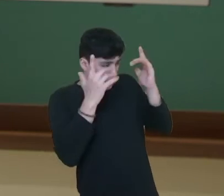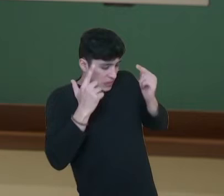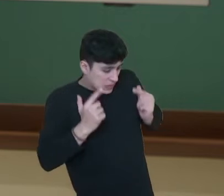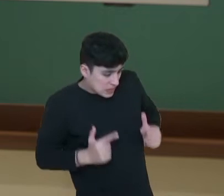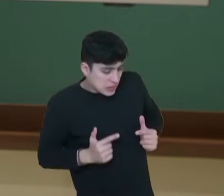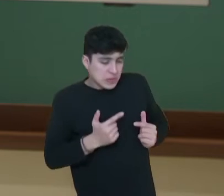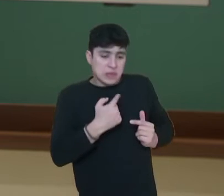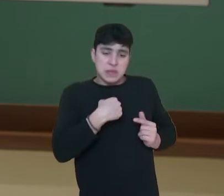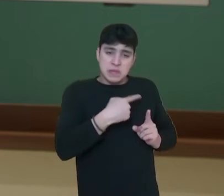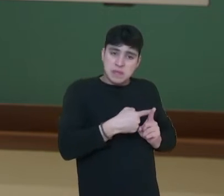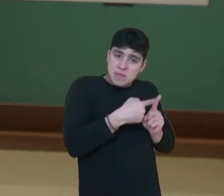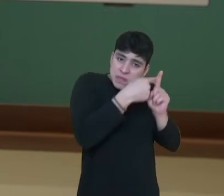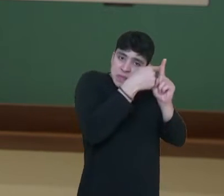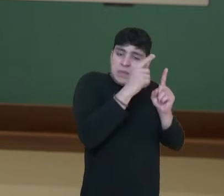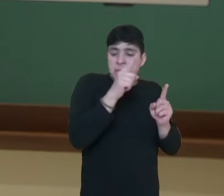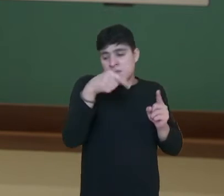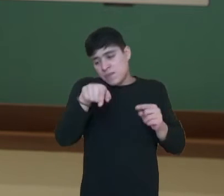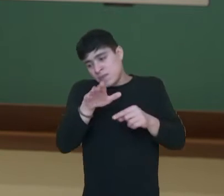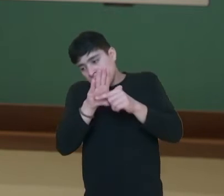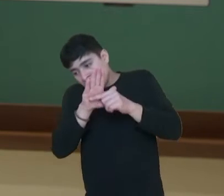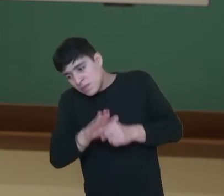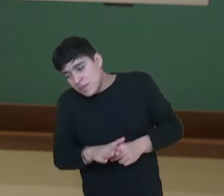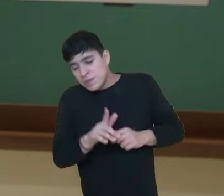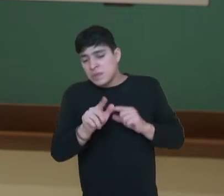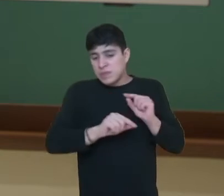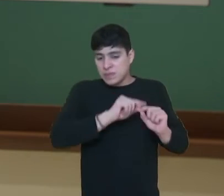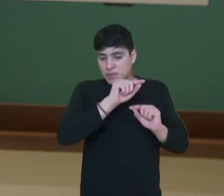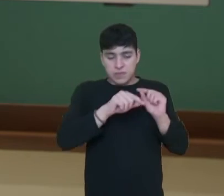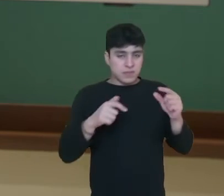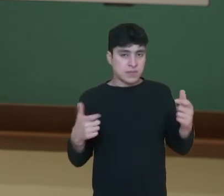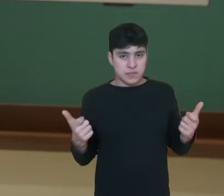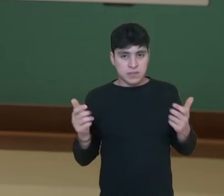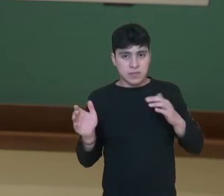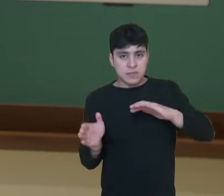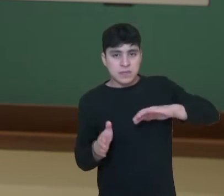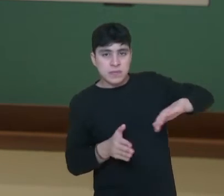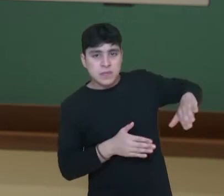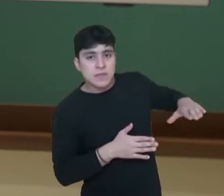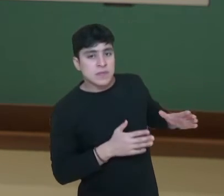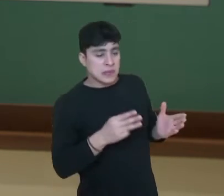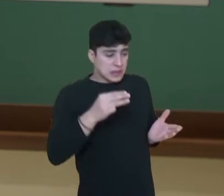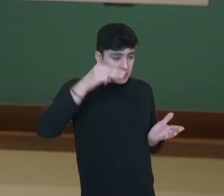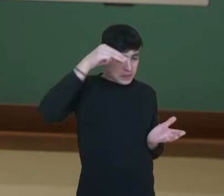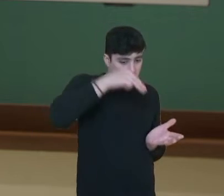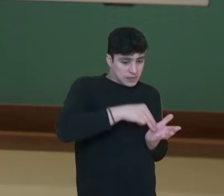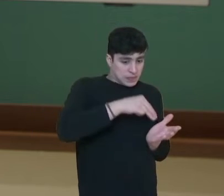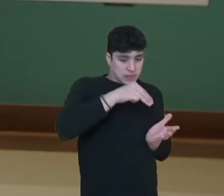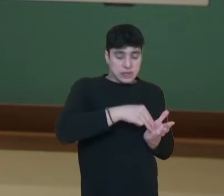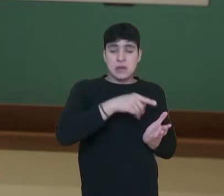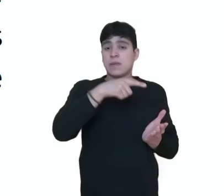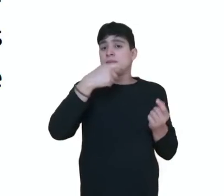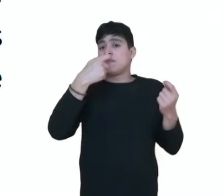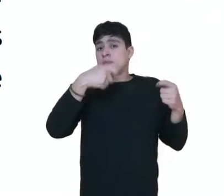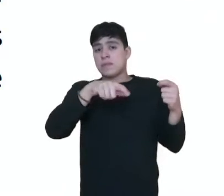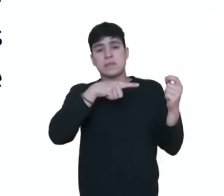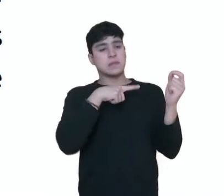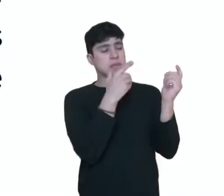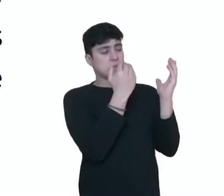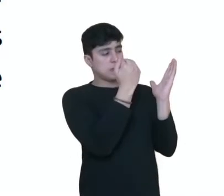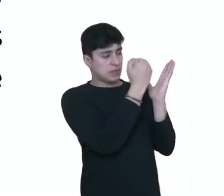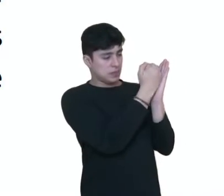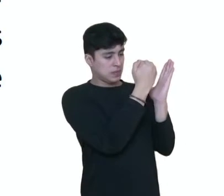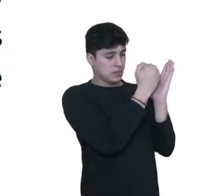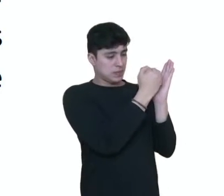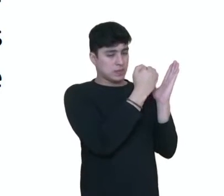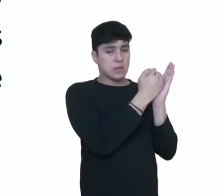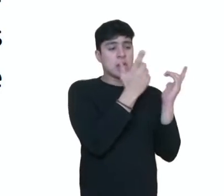legal isso, temos que rever. Depois, metas. Ter metas bem delimitadas, sabendo de onde partir